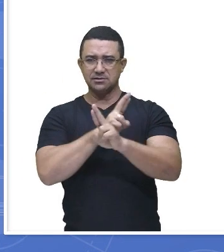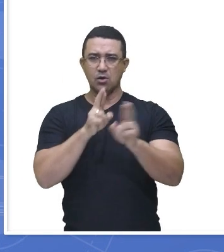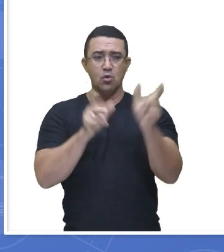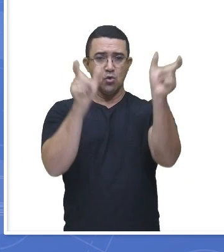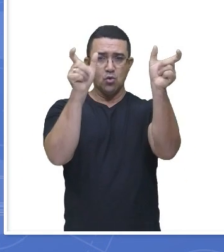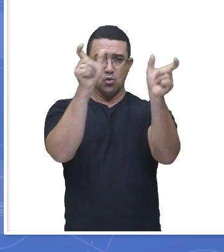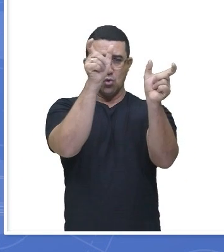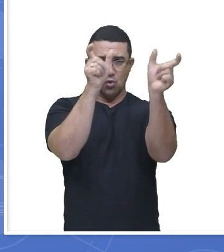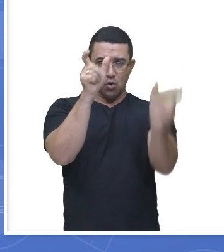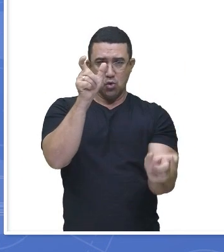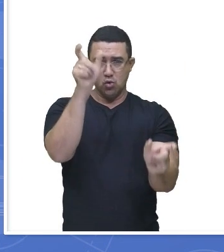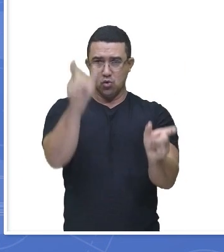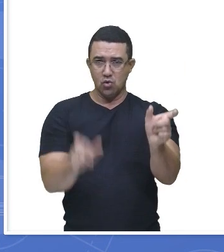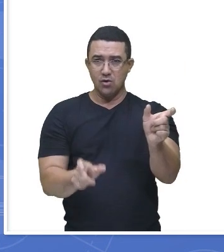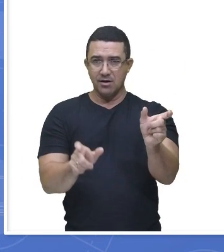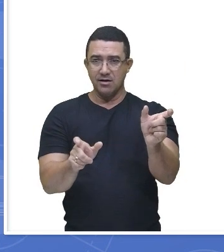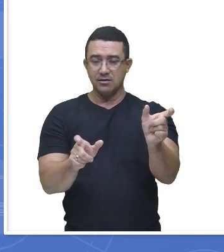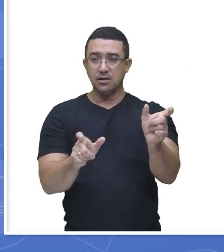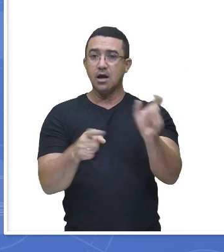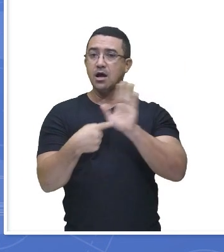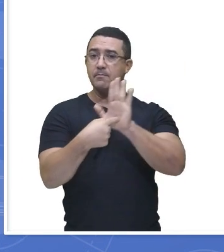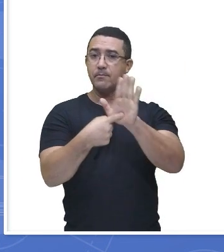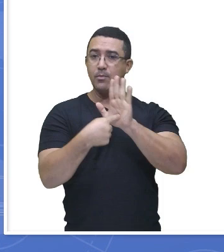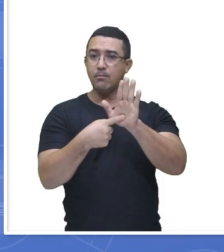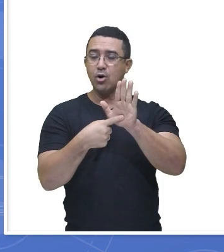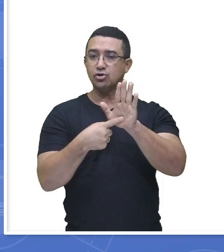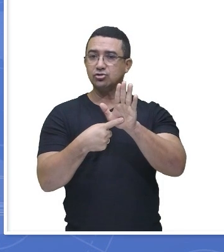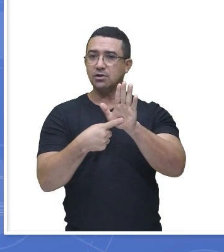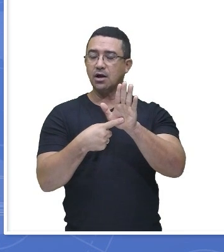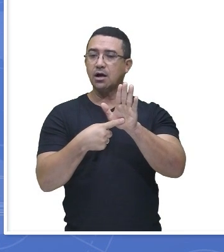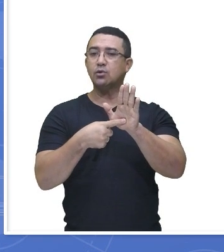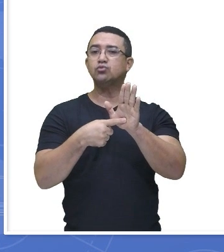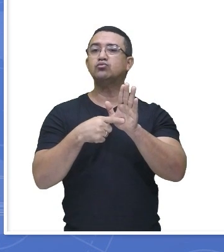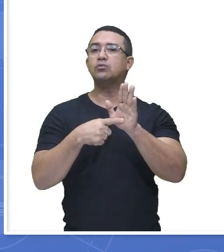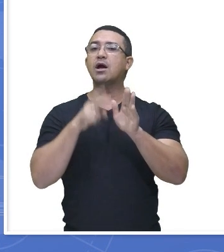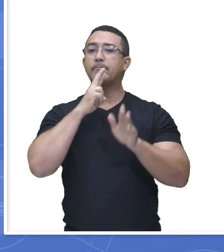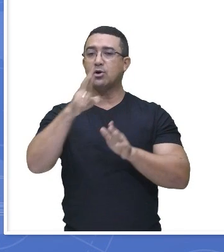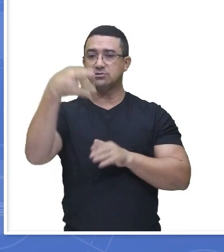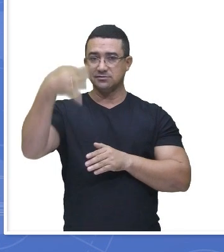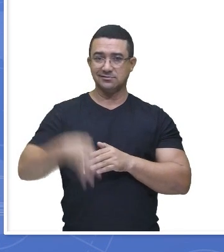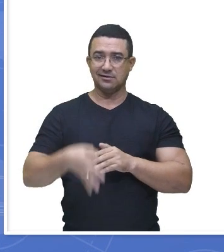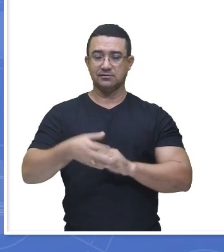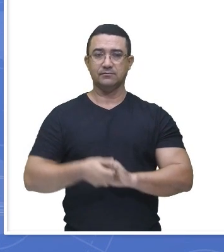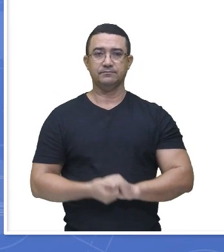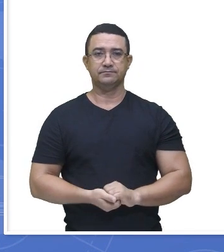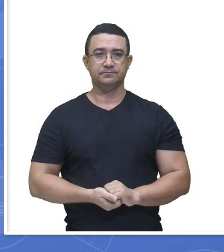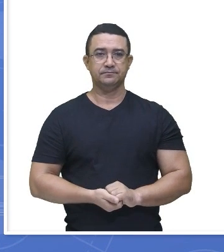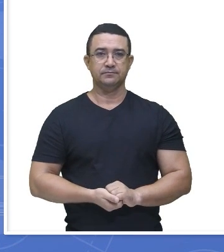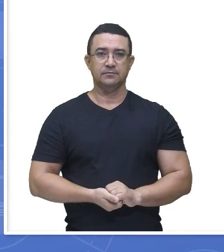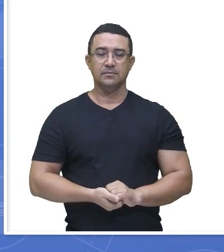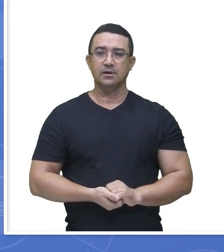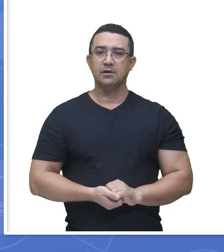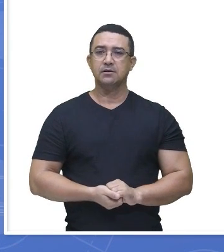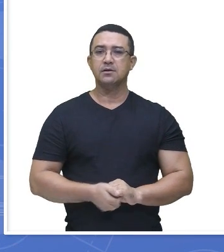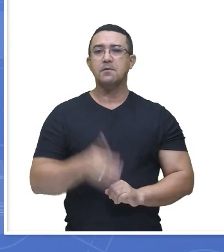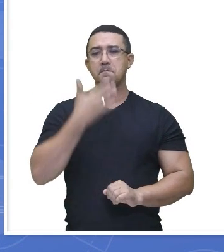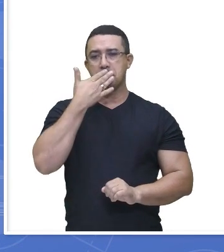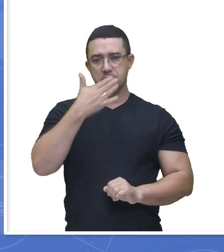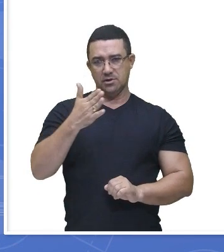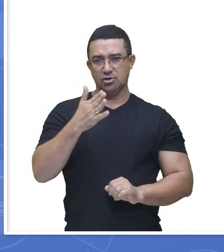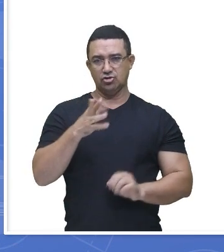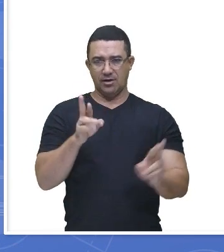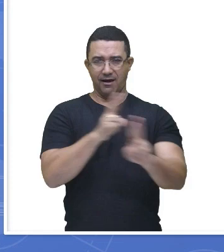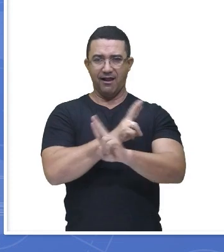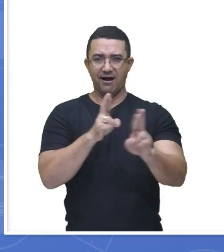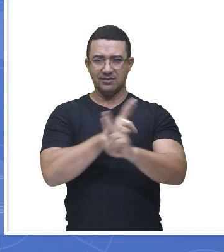colunas e aponta a opção correta. E aqui nós temos o quê? Ele está pedindo a opção